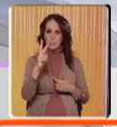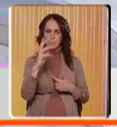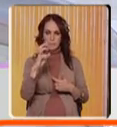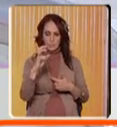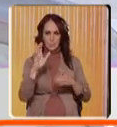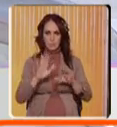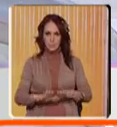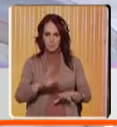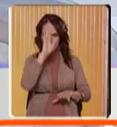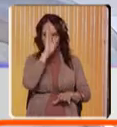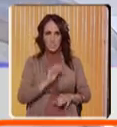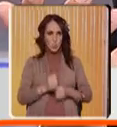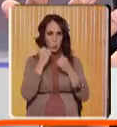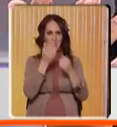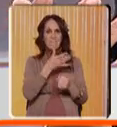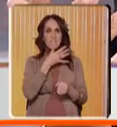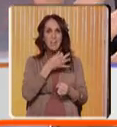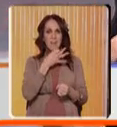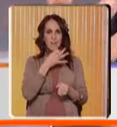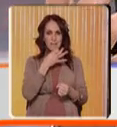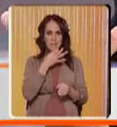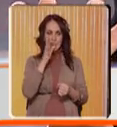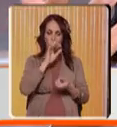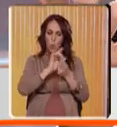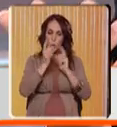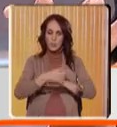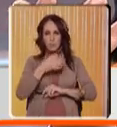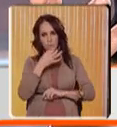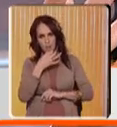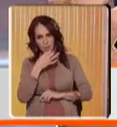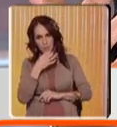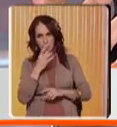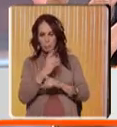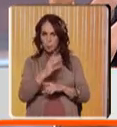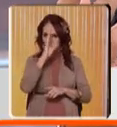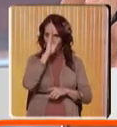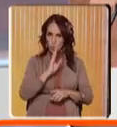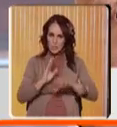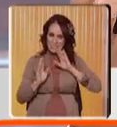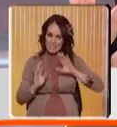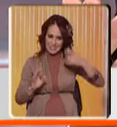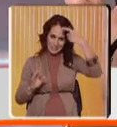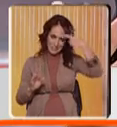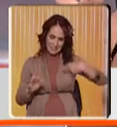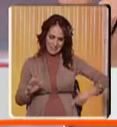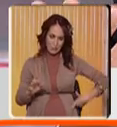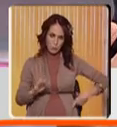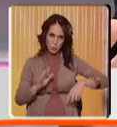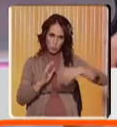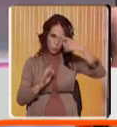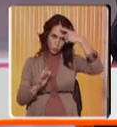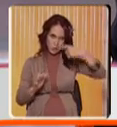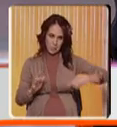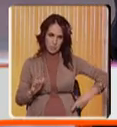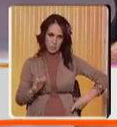paralisado, geralmente não falamos. E quando é ao contrário, falamos. E porquê? Porque o lado esquerdo, o hemisfério esquerdo do cérebro,